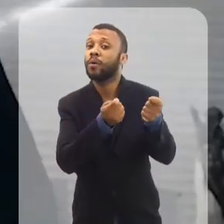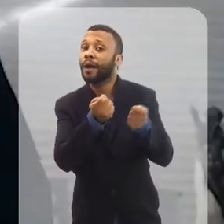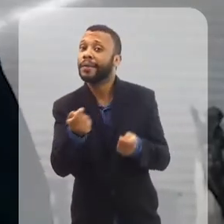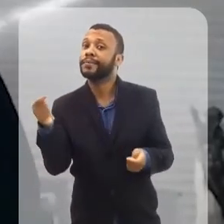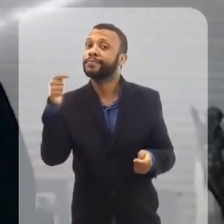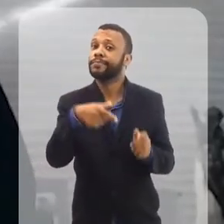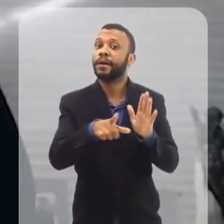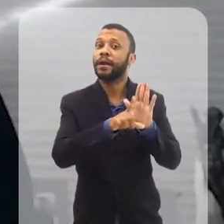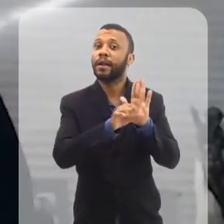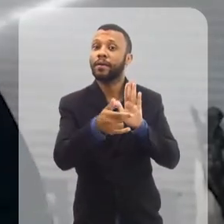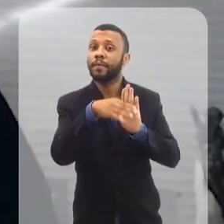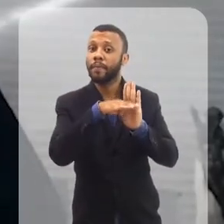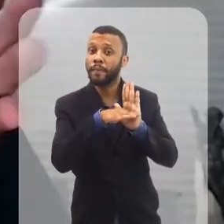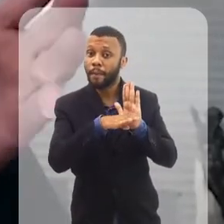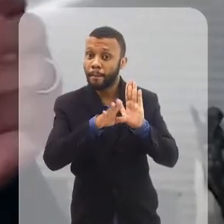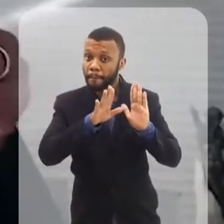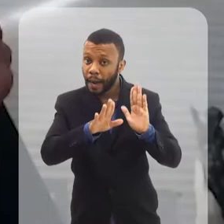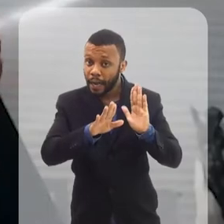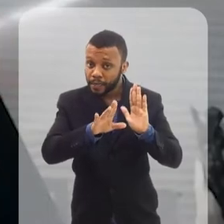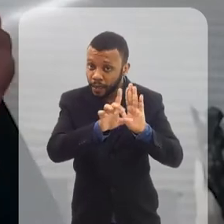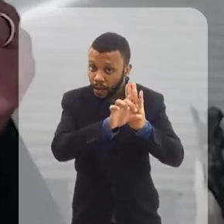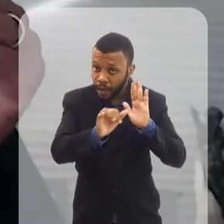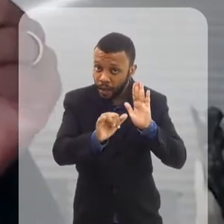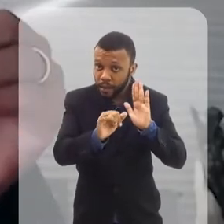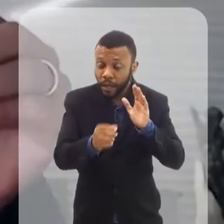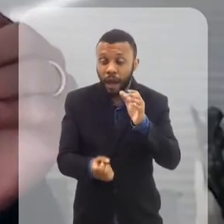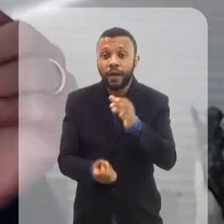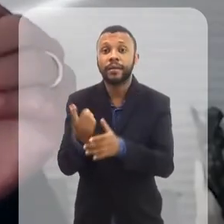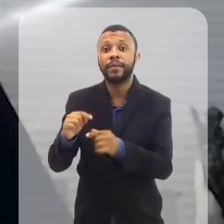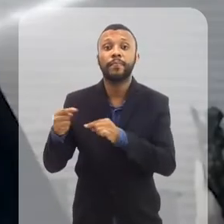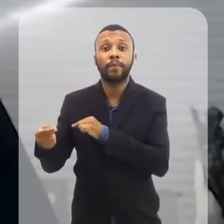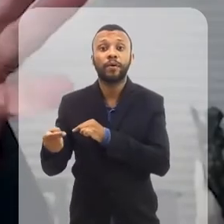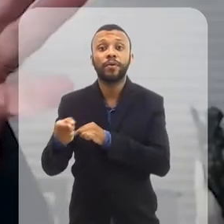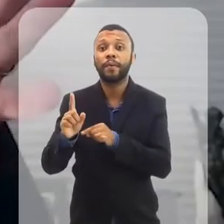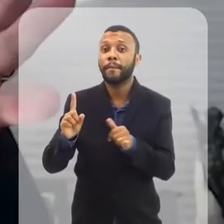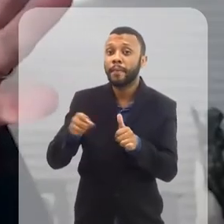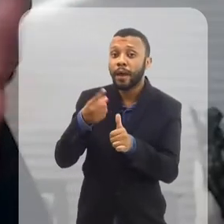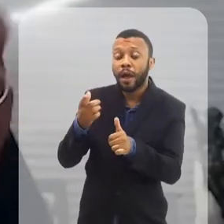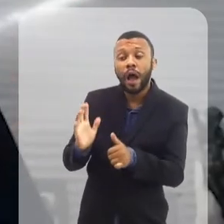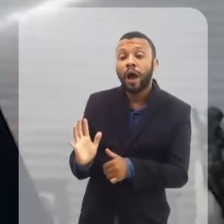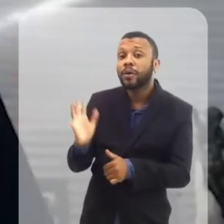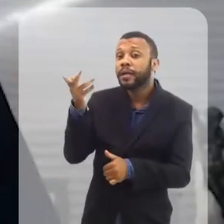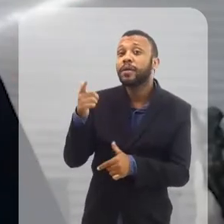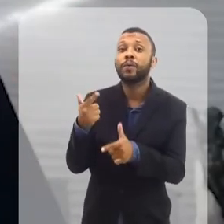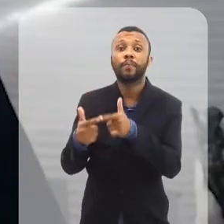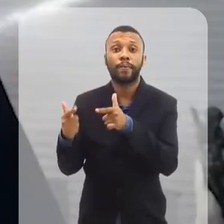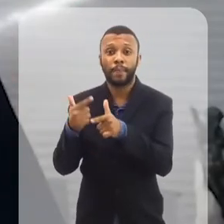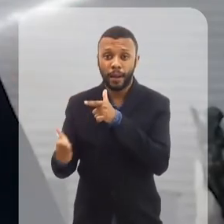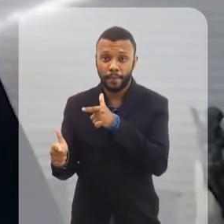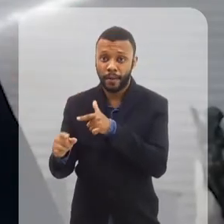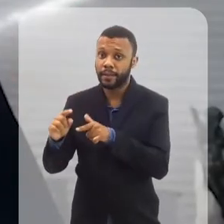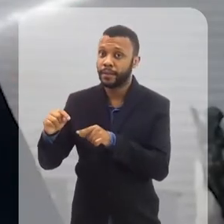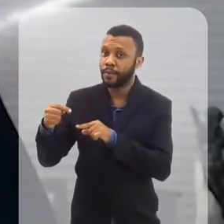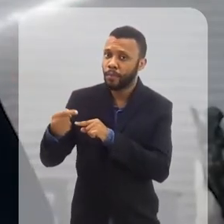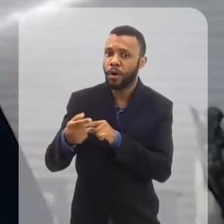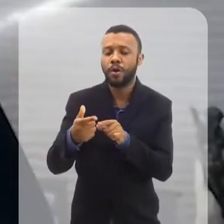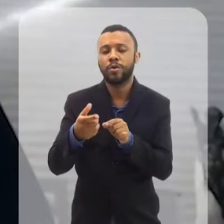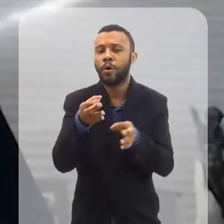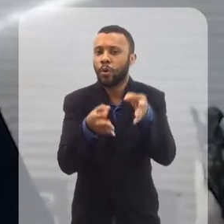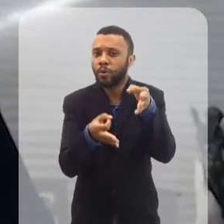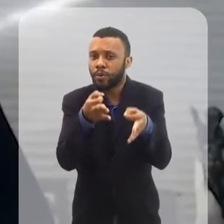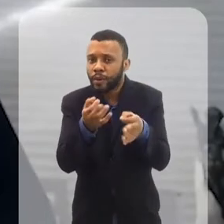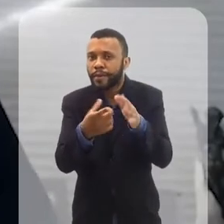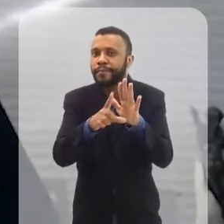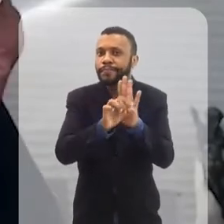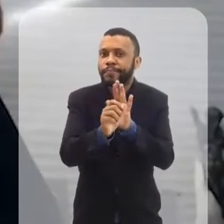regulada pelas legislações, só que as legislações vêm depois. Primeiro acontece o problema, depois as legislações regulam